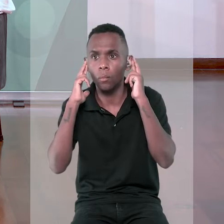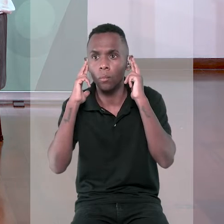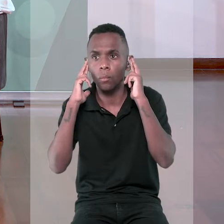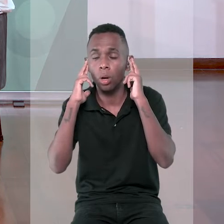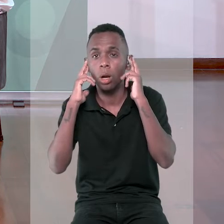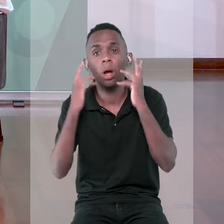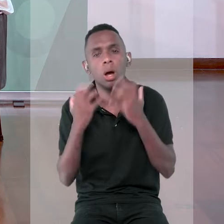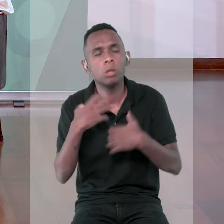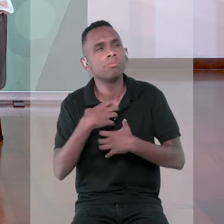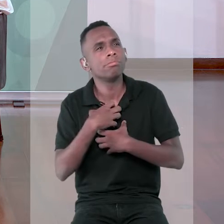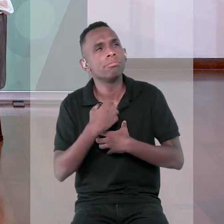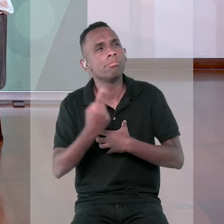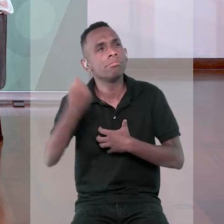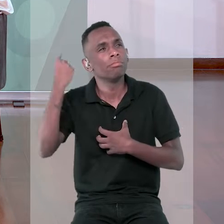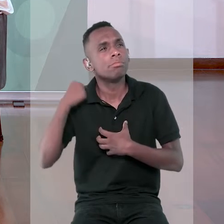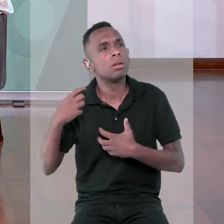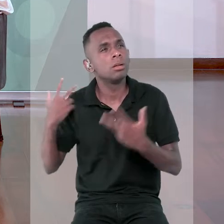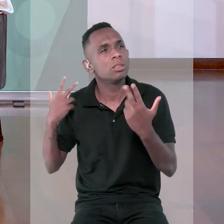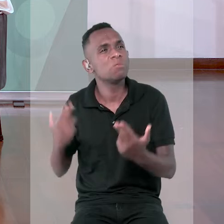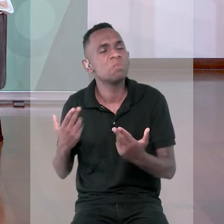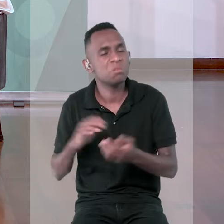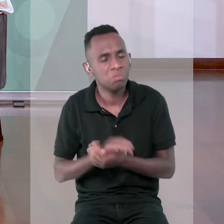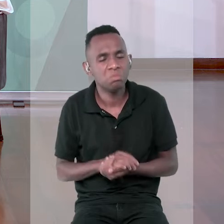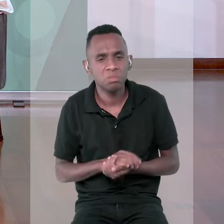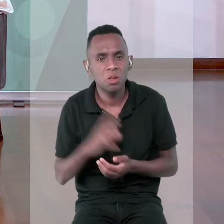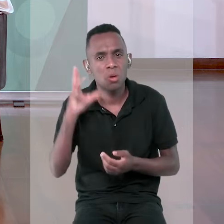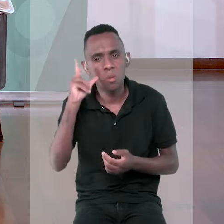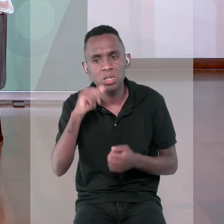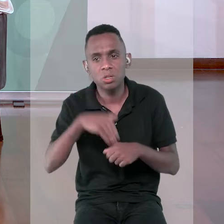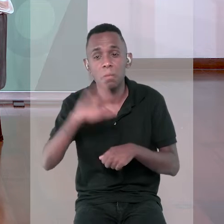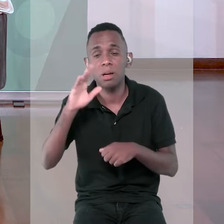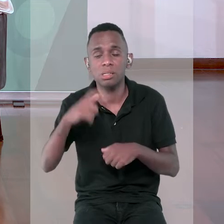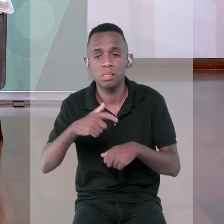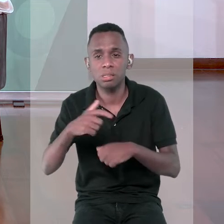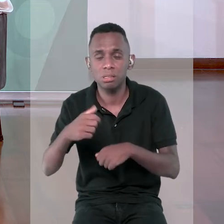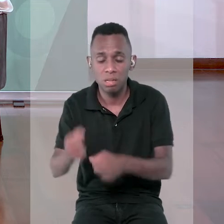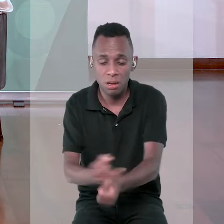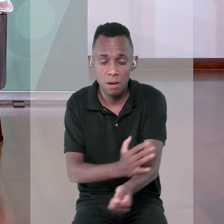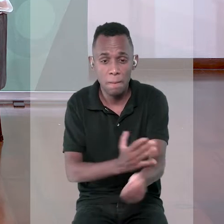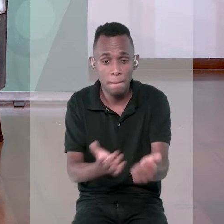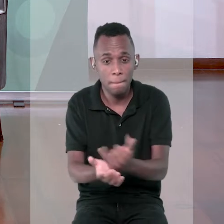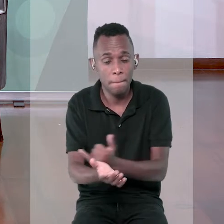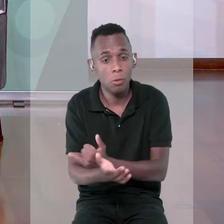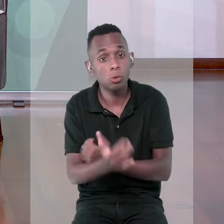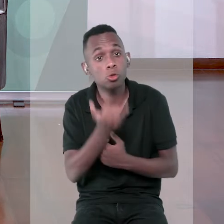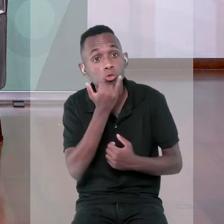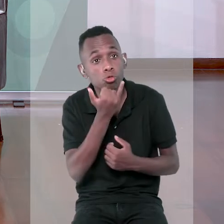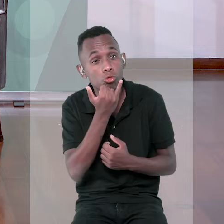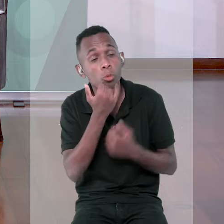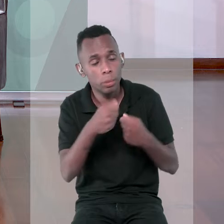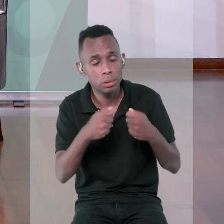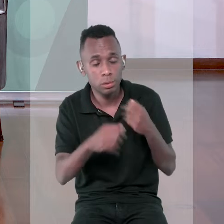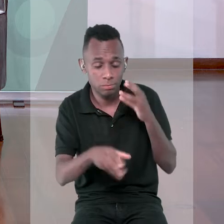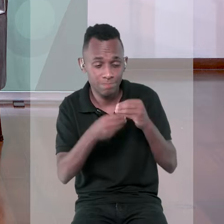muito do que ela própria sentia, eu acho que foi dos momentos mais emocionantes. Deixa eu te interromper um segundo, senão eu vou esquecer de